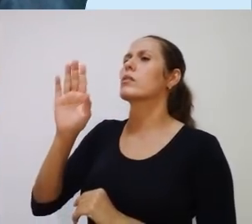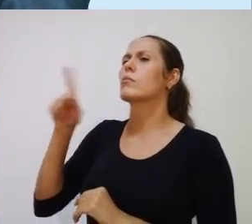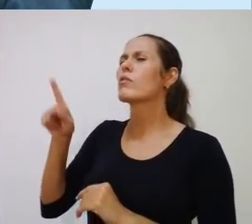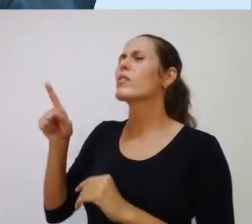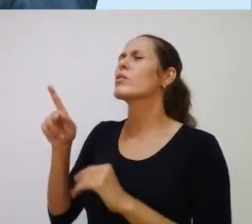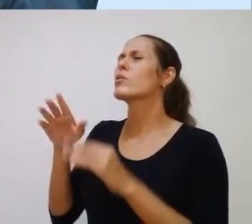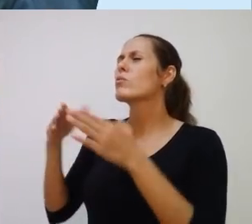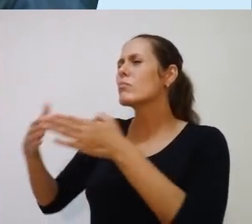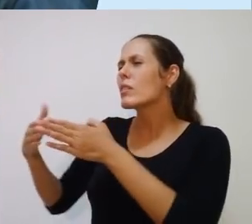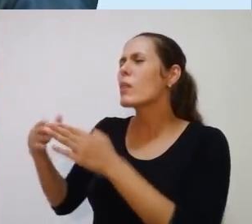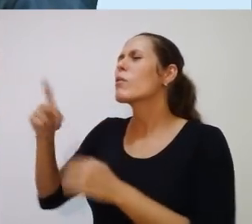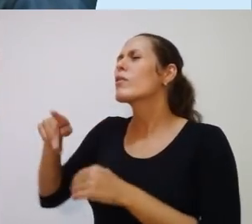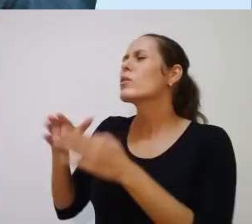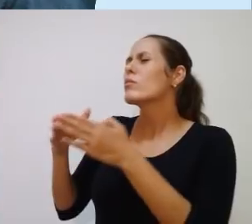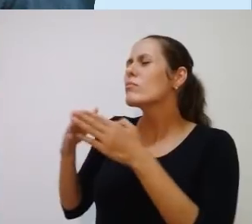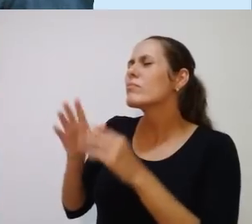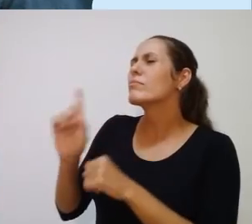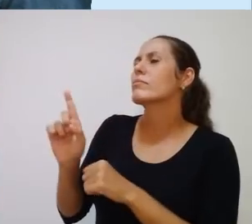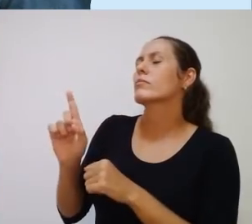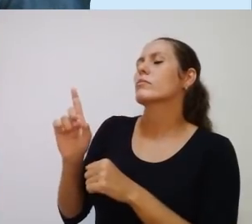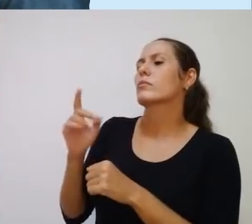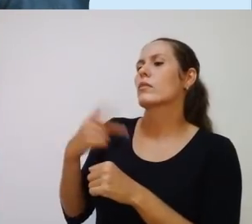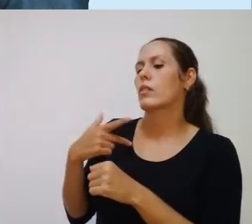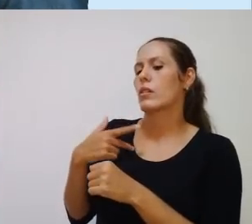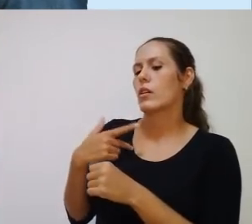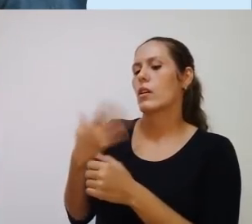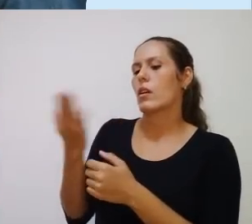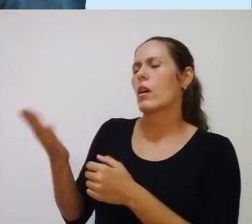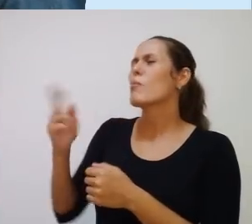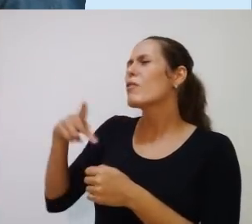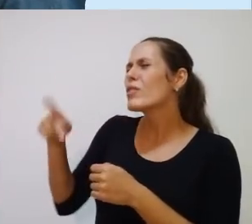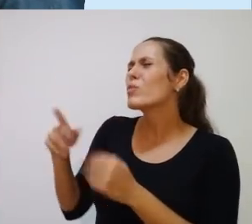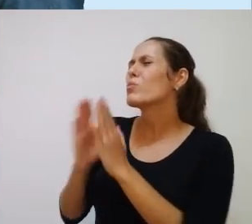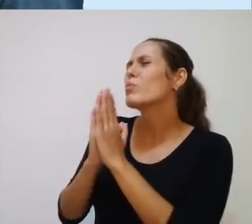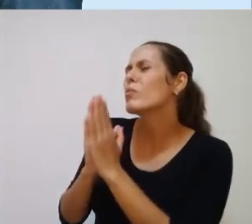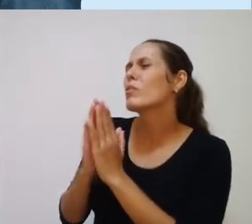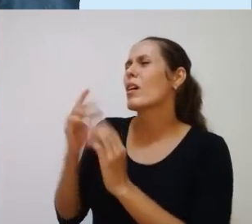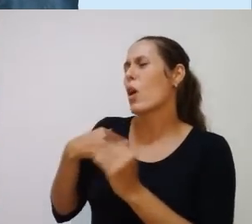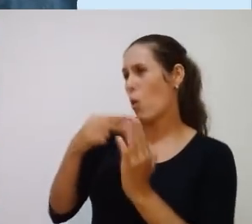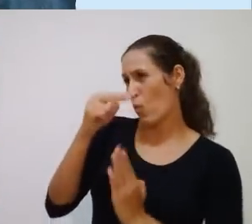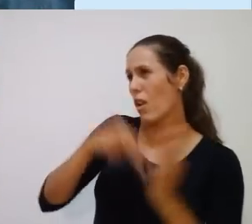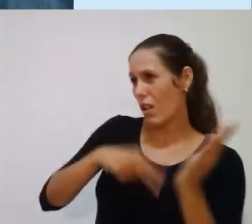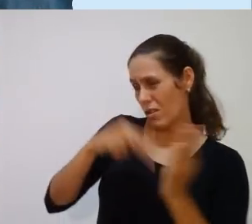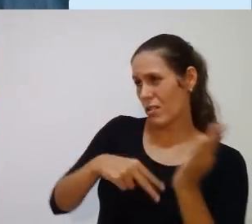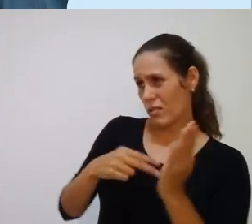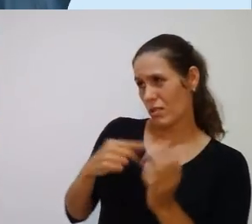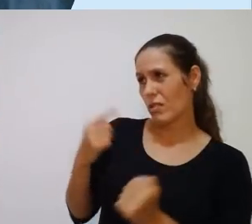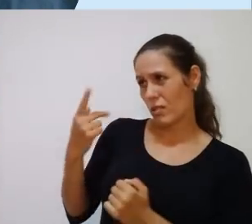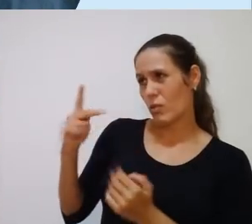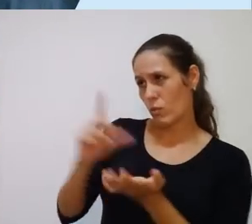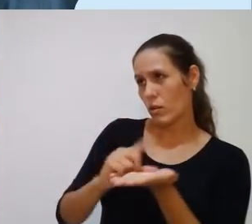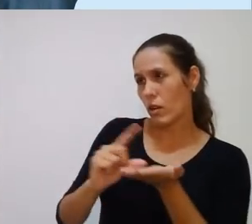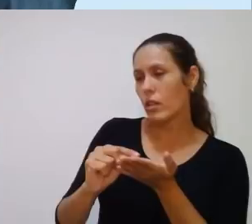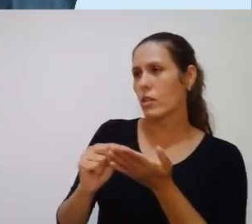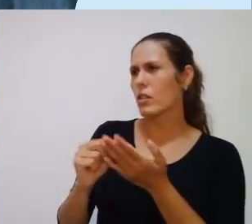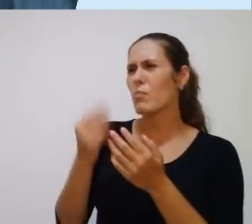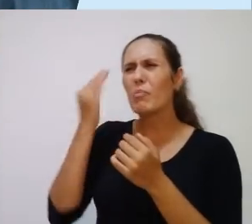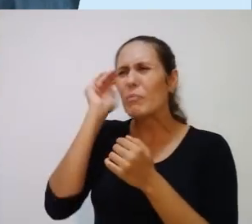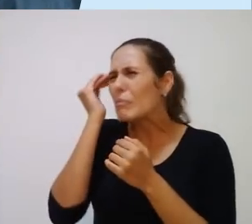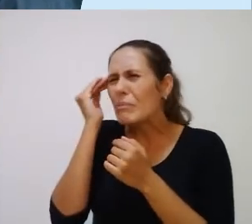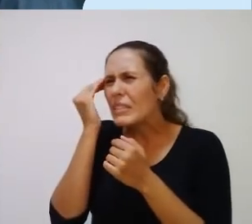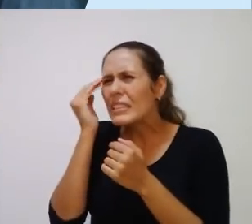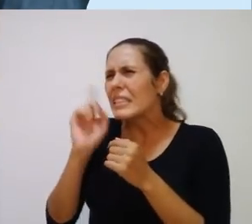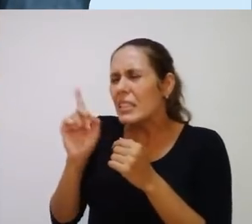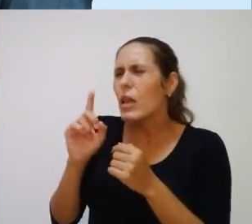ela se deparou com um colega professor e disse assim, com o meu colega professor, disse, professor, eu li o seu artigo, eu não entendi